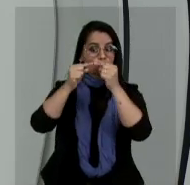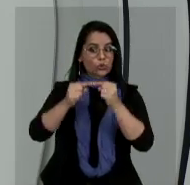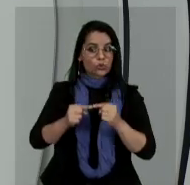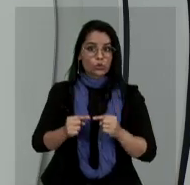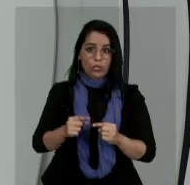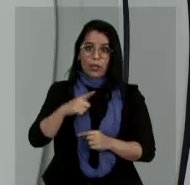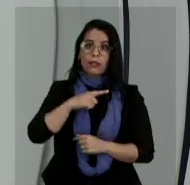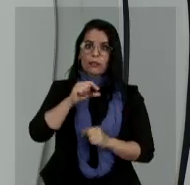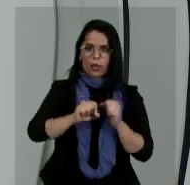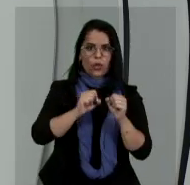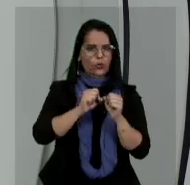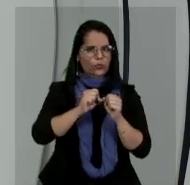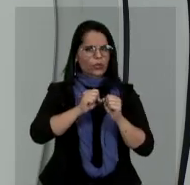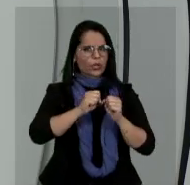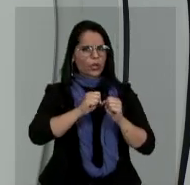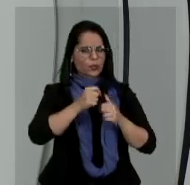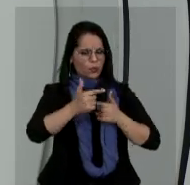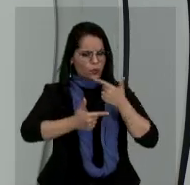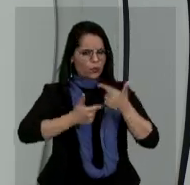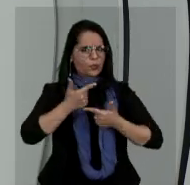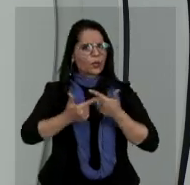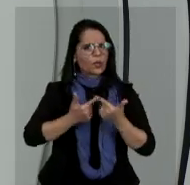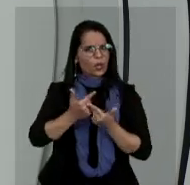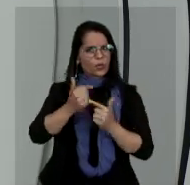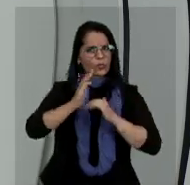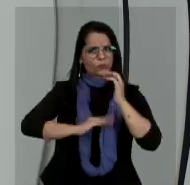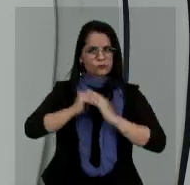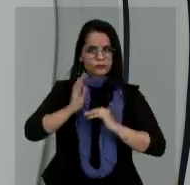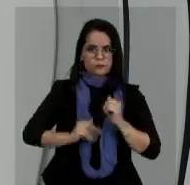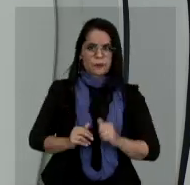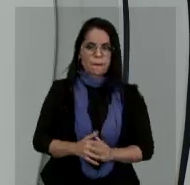modalidades de atuação desse profissional?